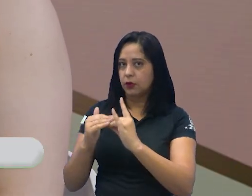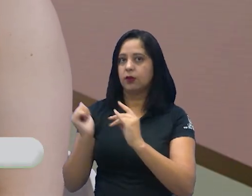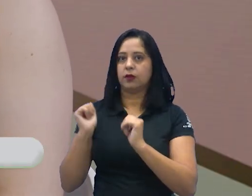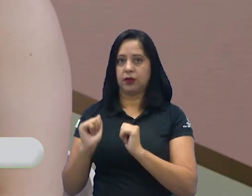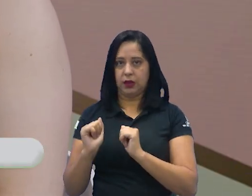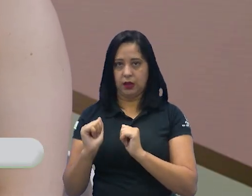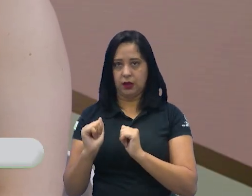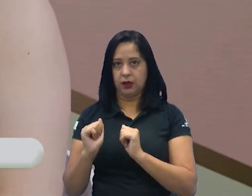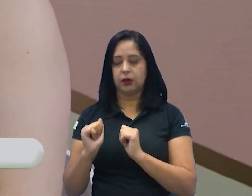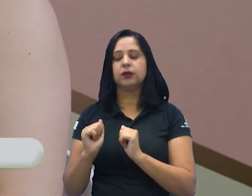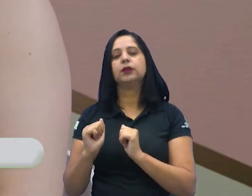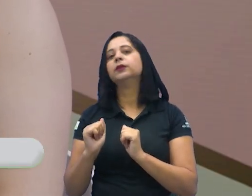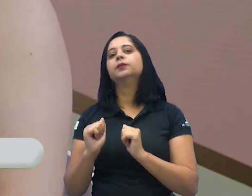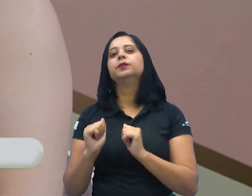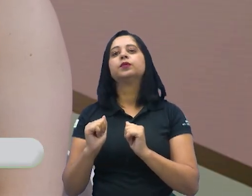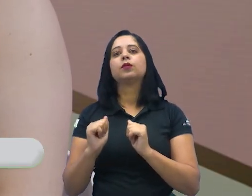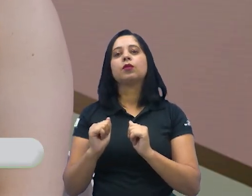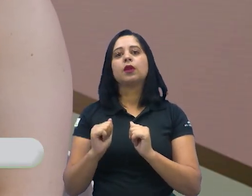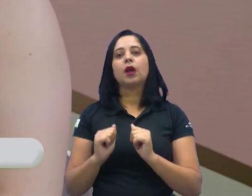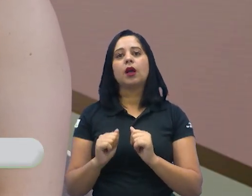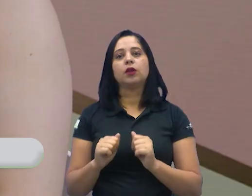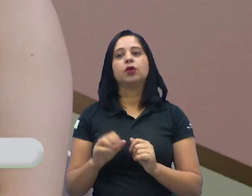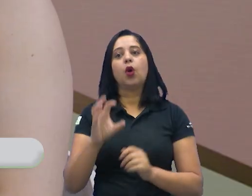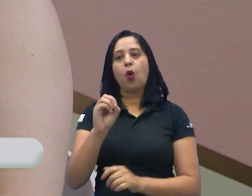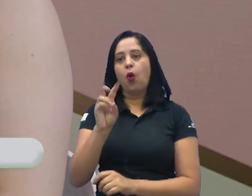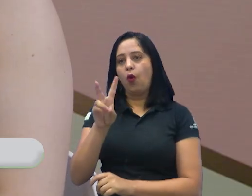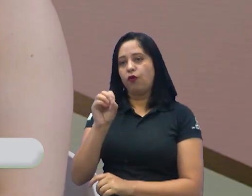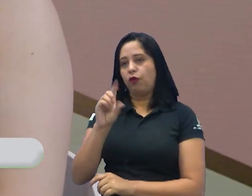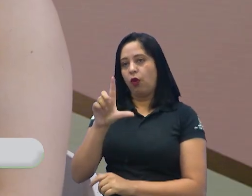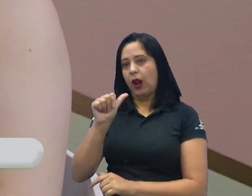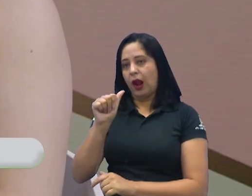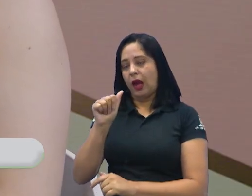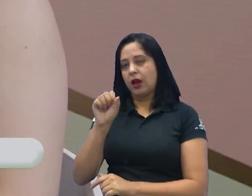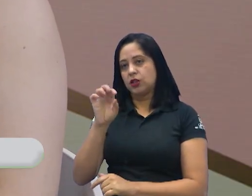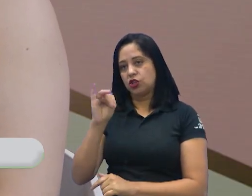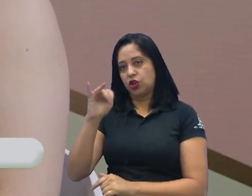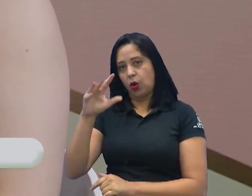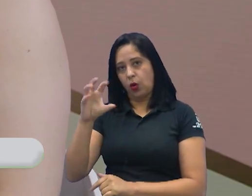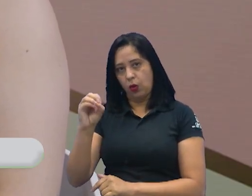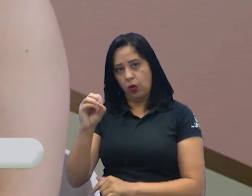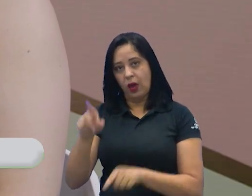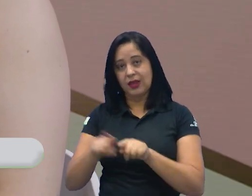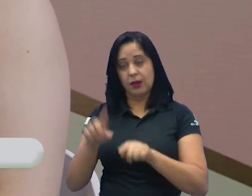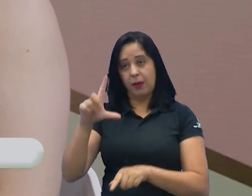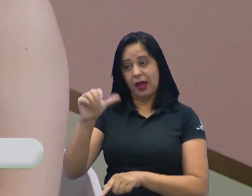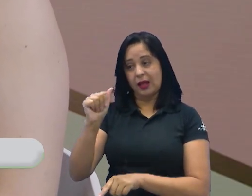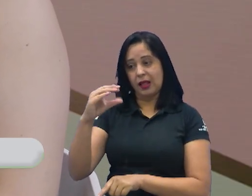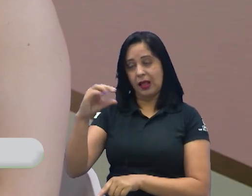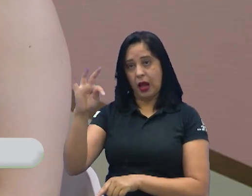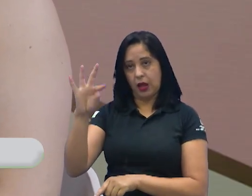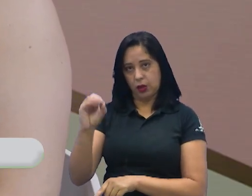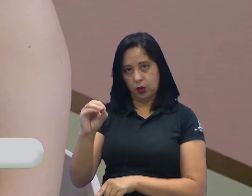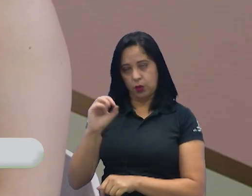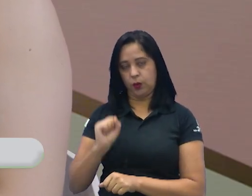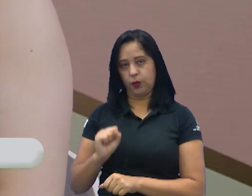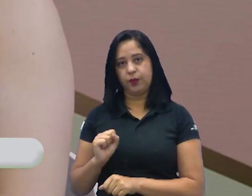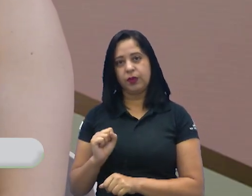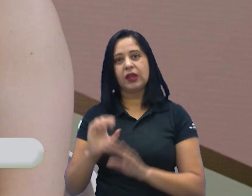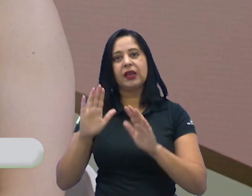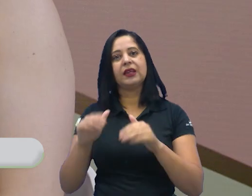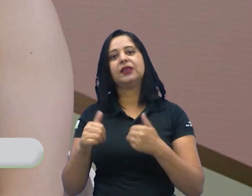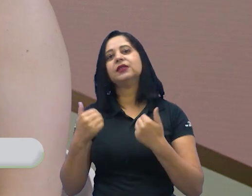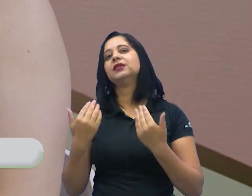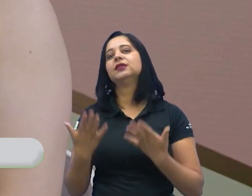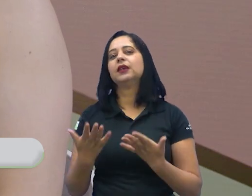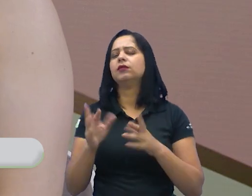que seria o vegano, o ovo-lacto, vegetariano, e o lacto-vegetariano. Então, para a